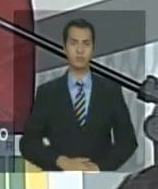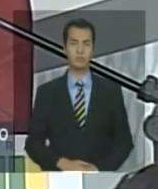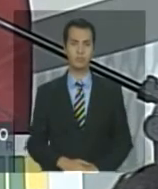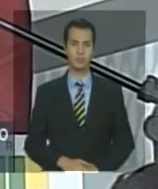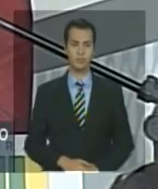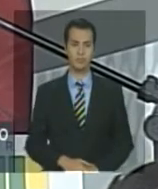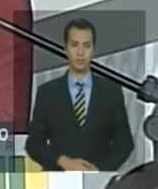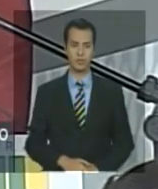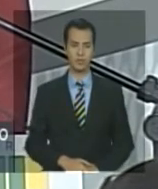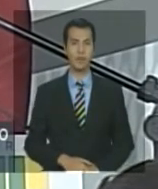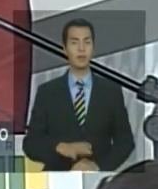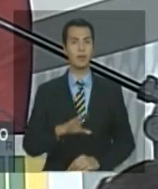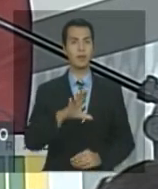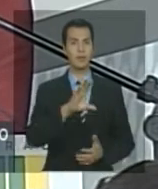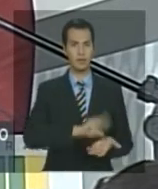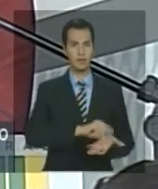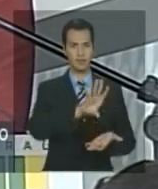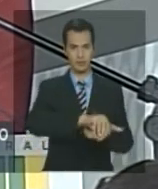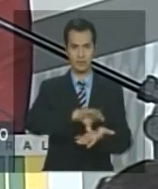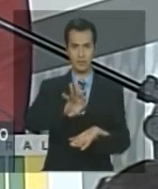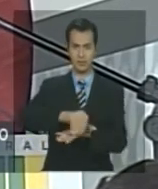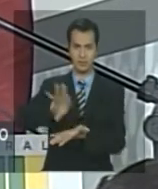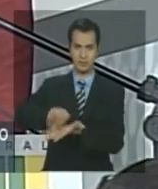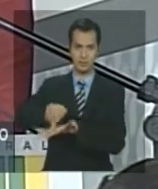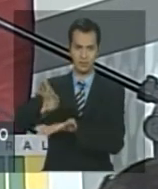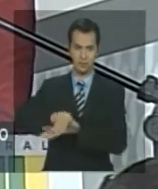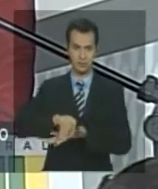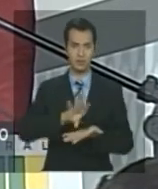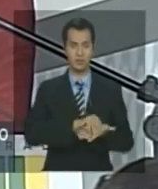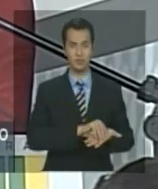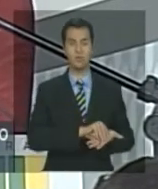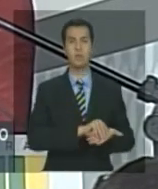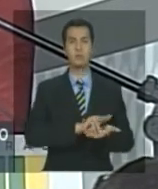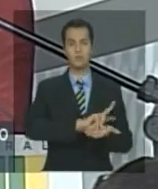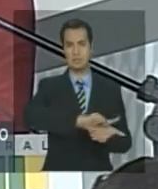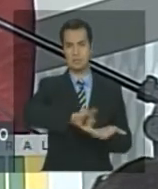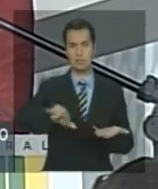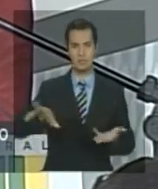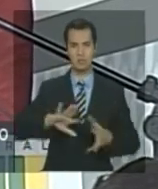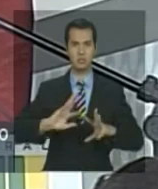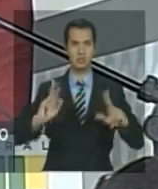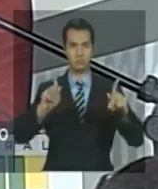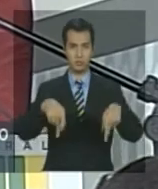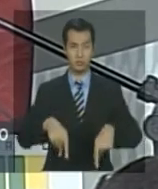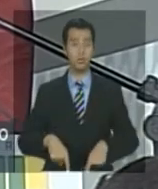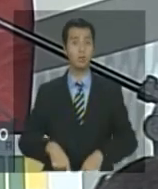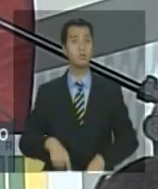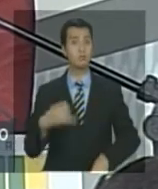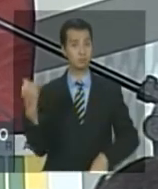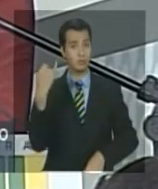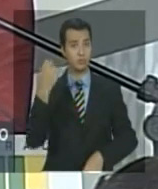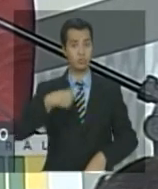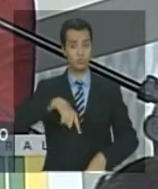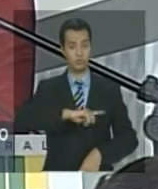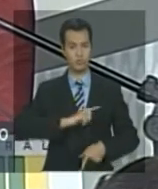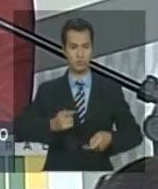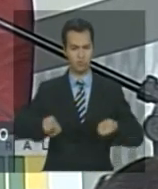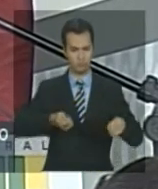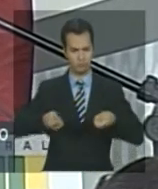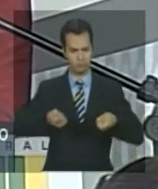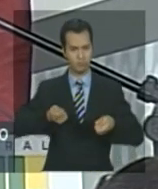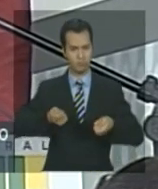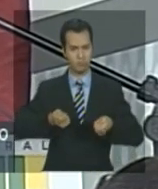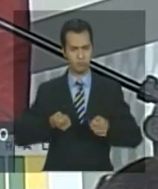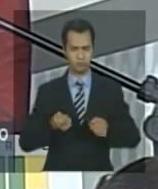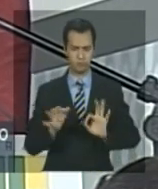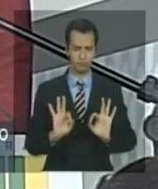cadastro é um instrumento de melhoria da nossa gestão. O Busca Ativa é um instrumento